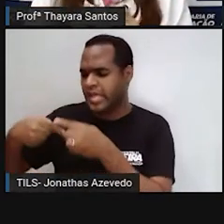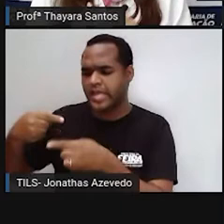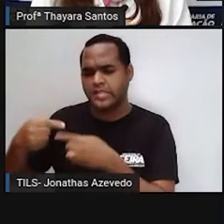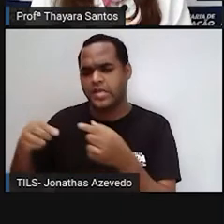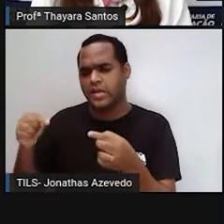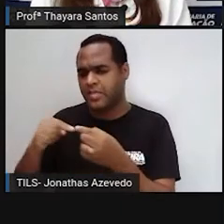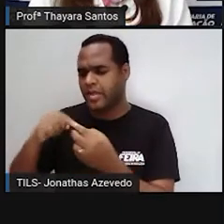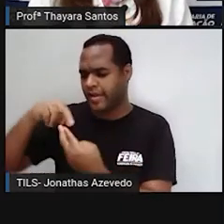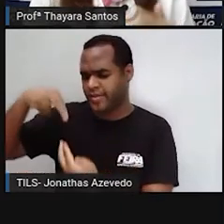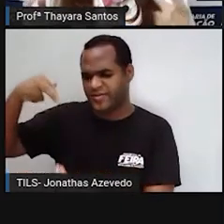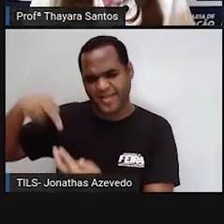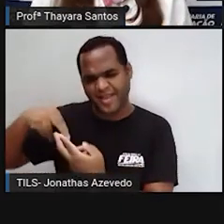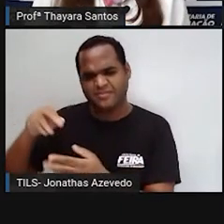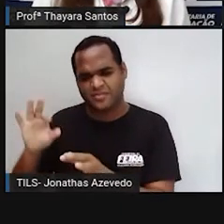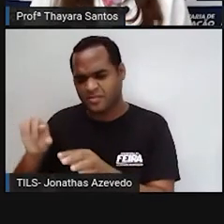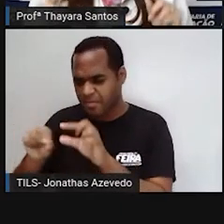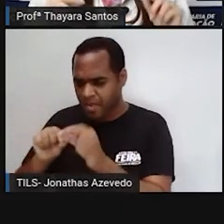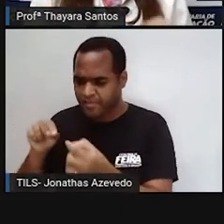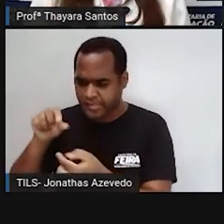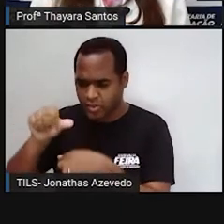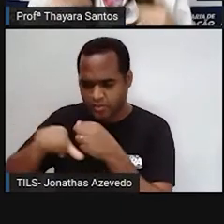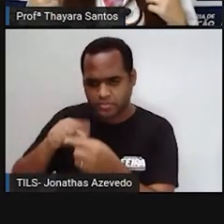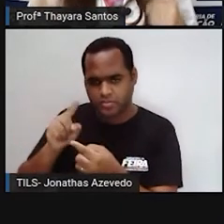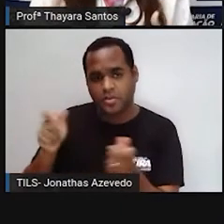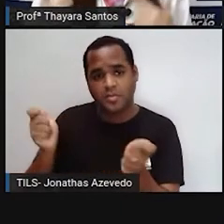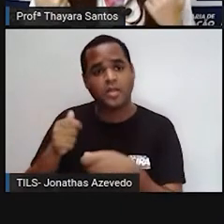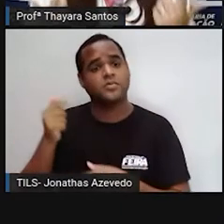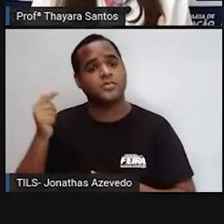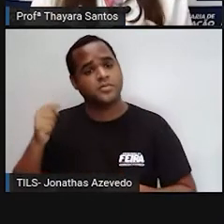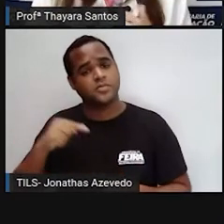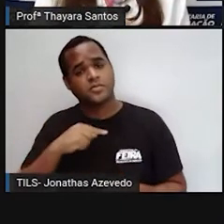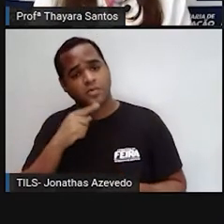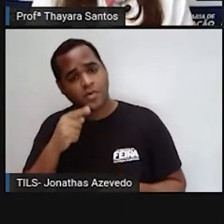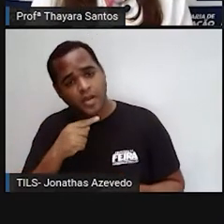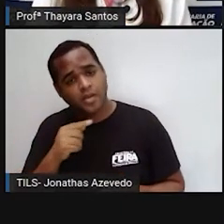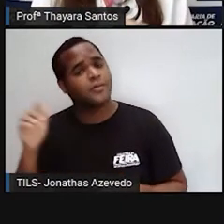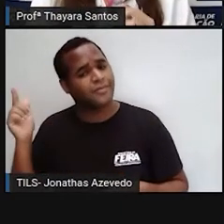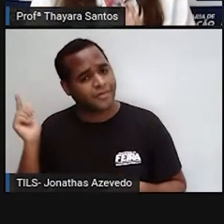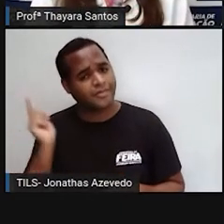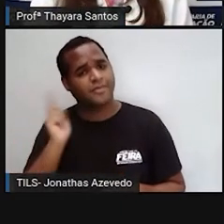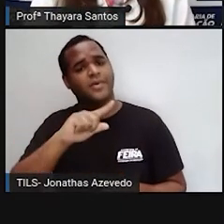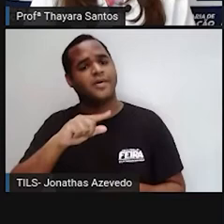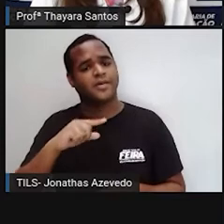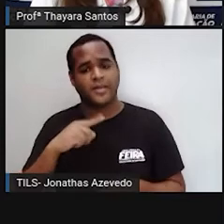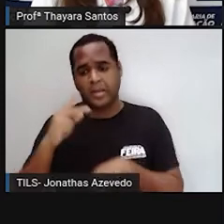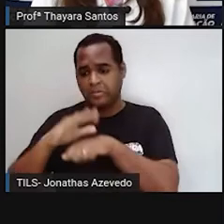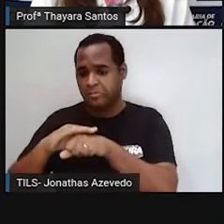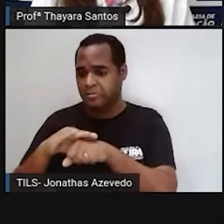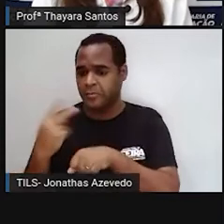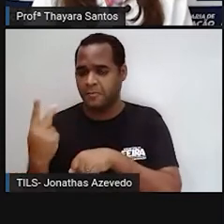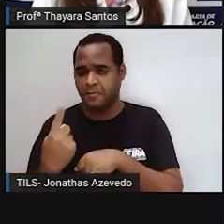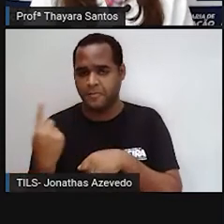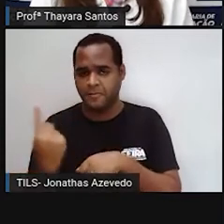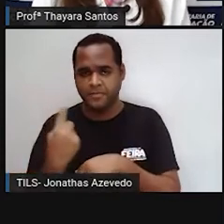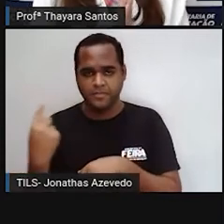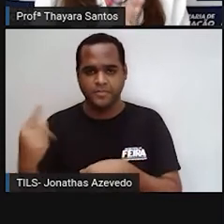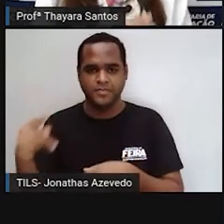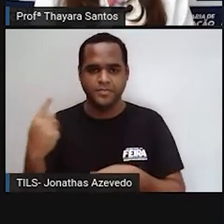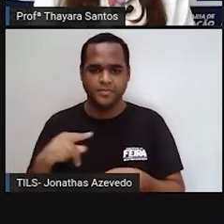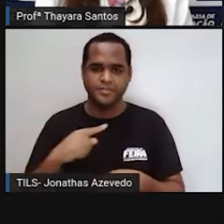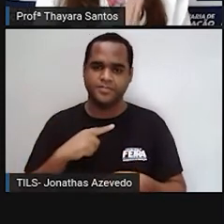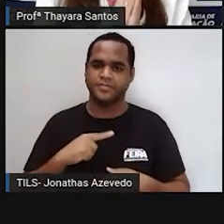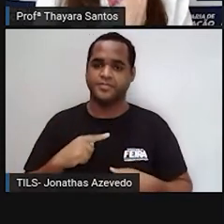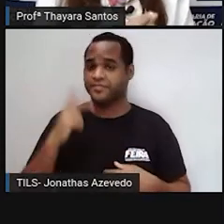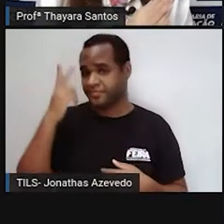né, através dos gametas, ela consegue gerar um novo organismo a partir dela. Então, esse tipo de reprodução